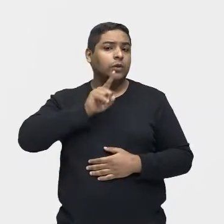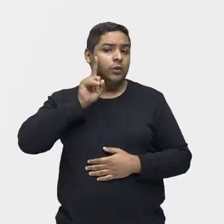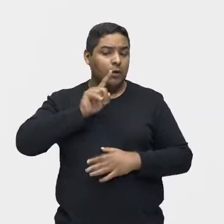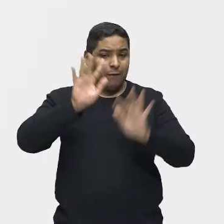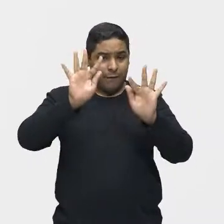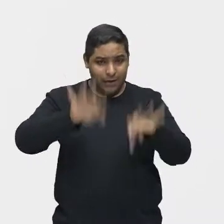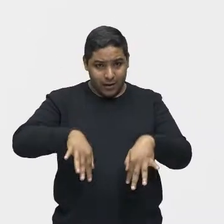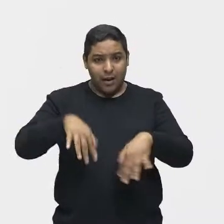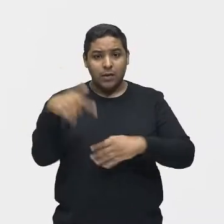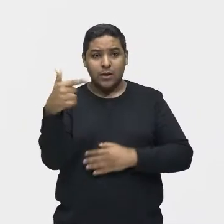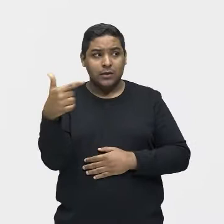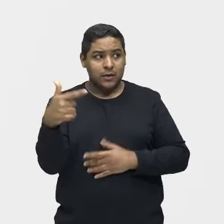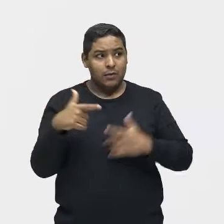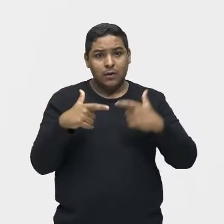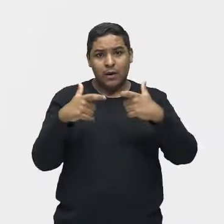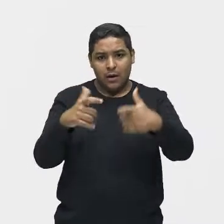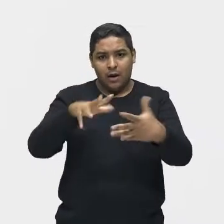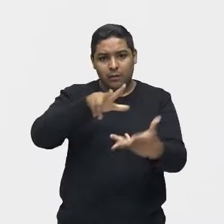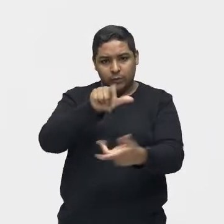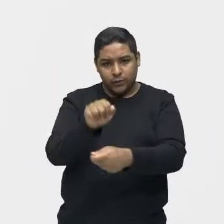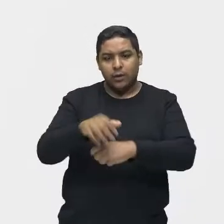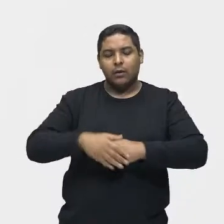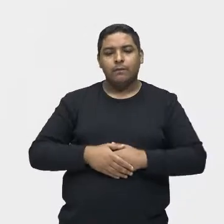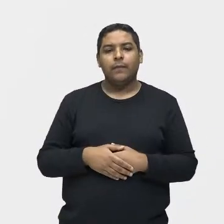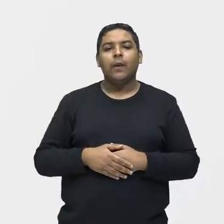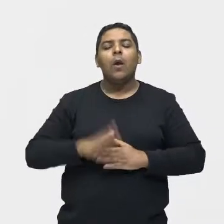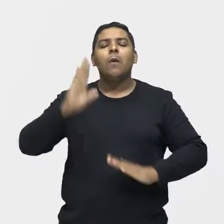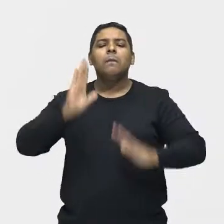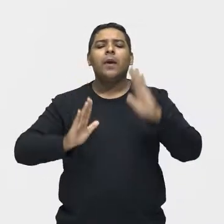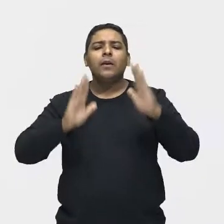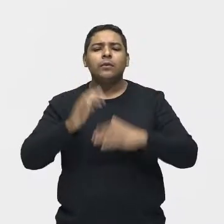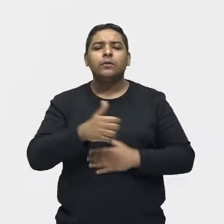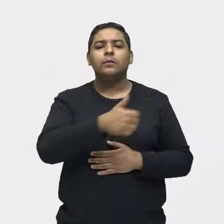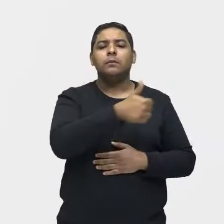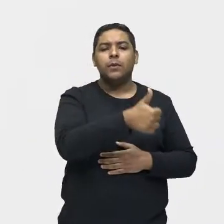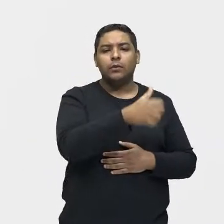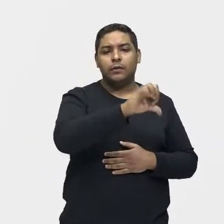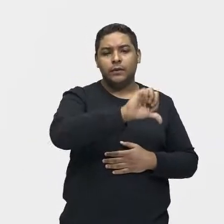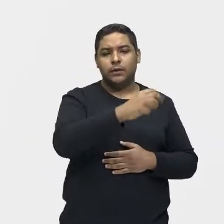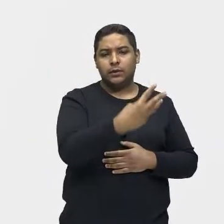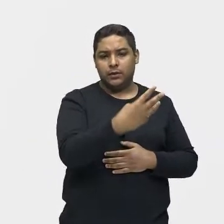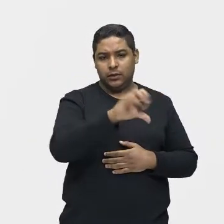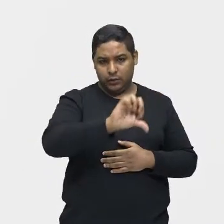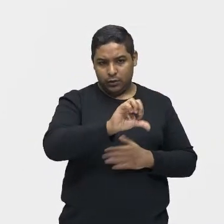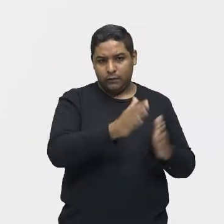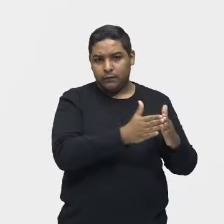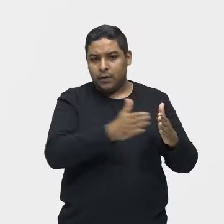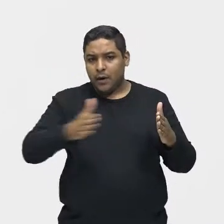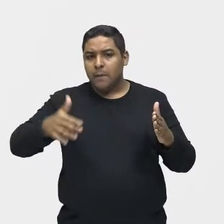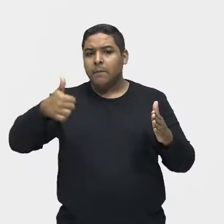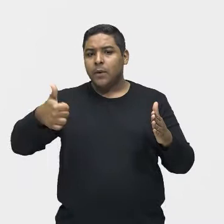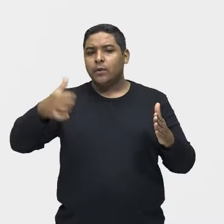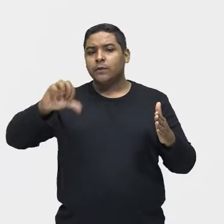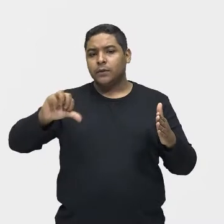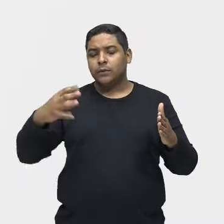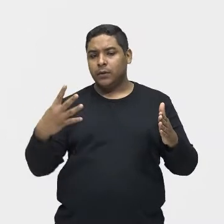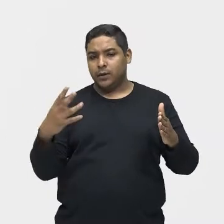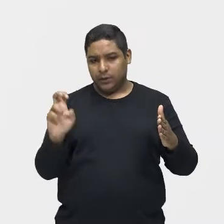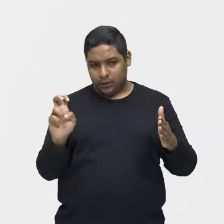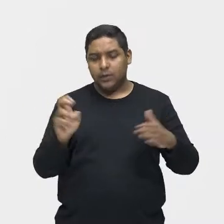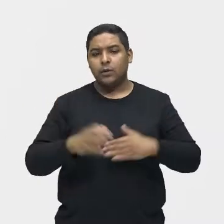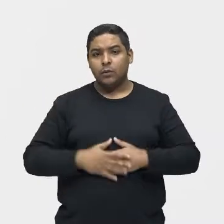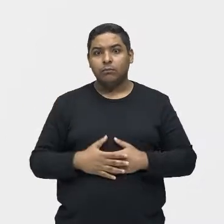da Segunda Guerra Mundial, aí que foi no período de 1939 a 1945, começou a chamar muito a